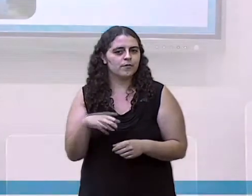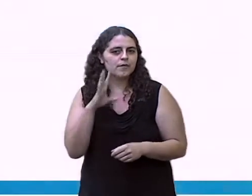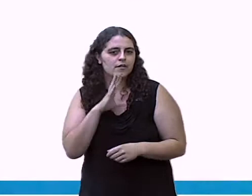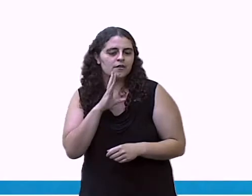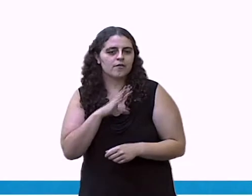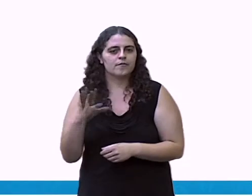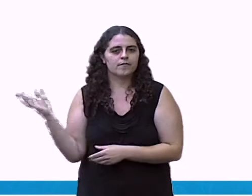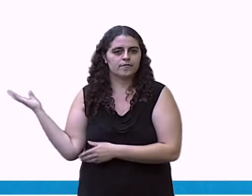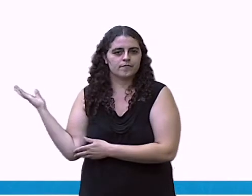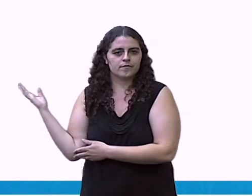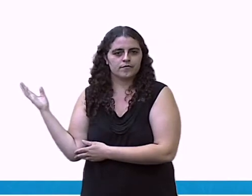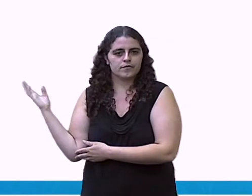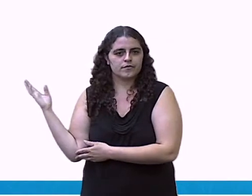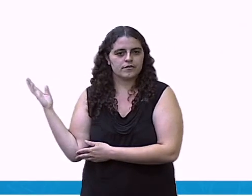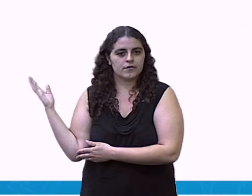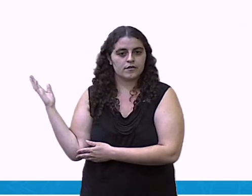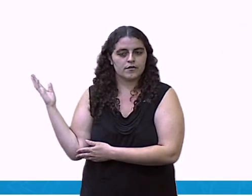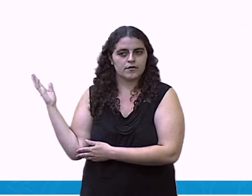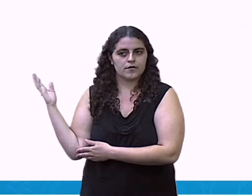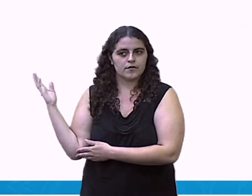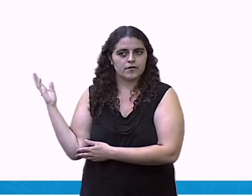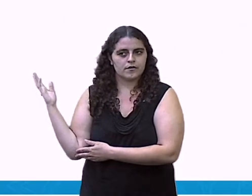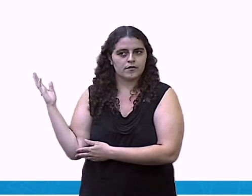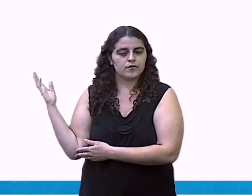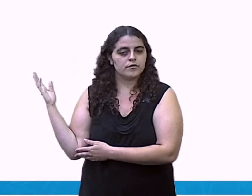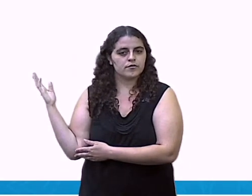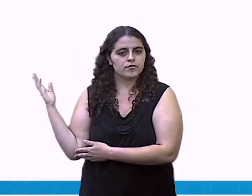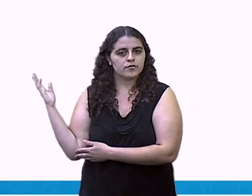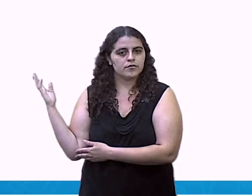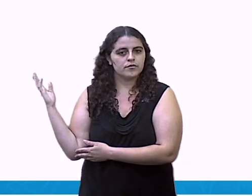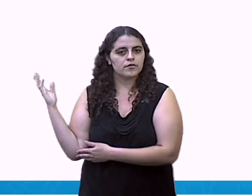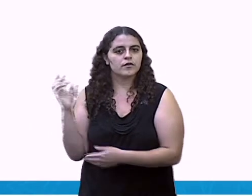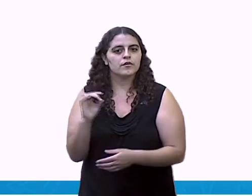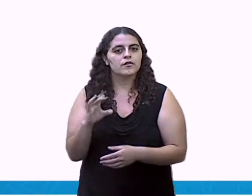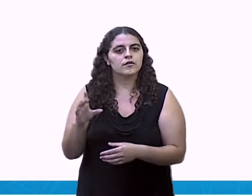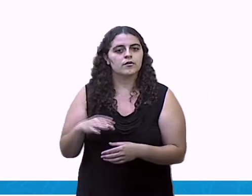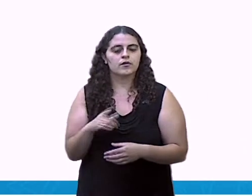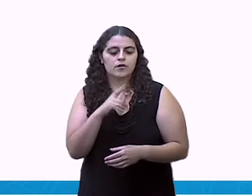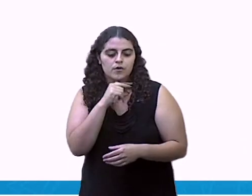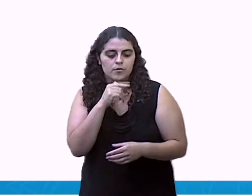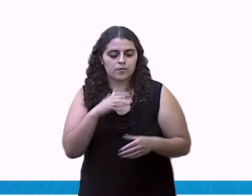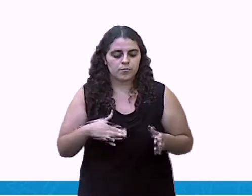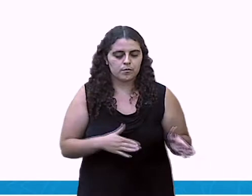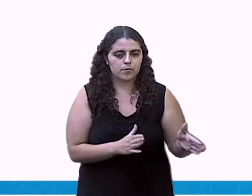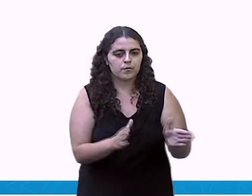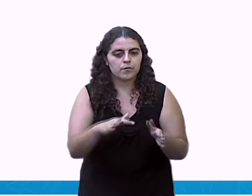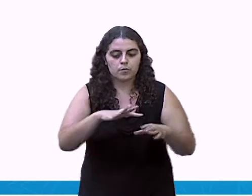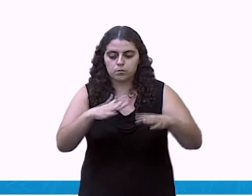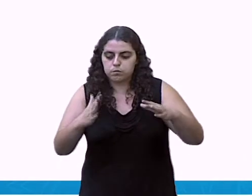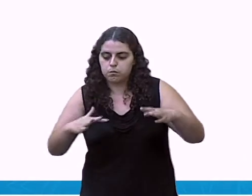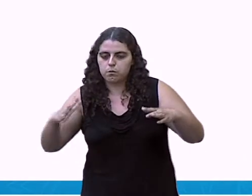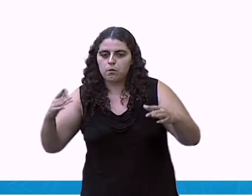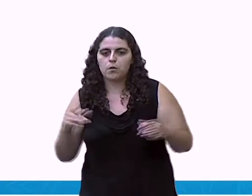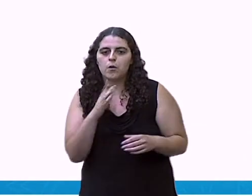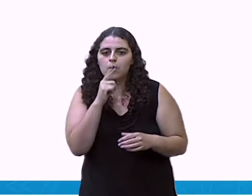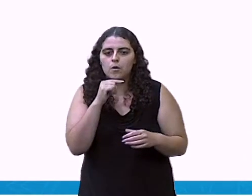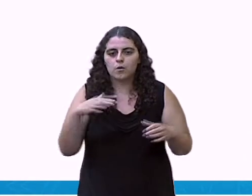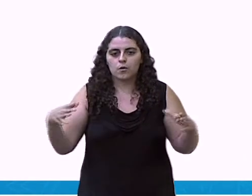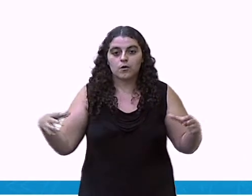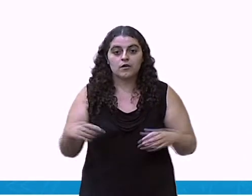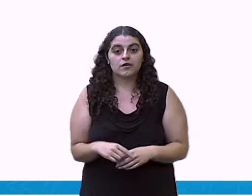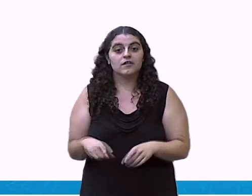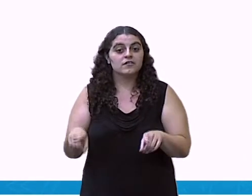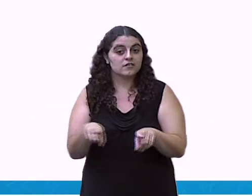Olha só, temos a hidrografia, ou seja, todos os recursos que são como os rios, mares,